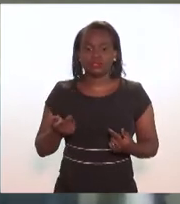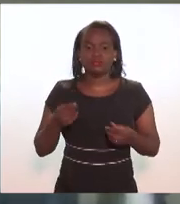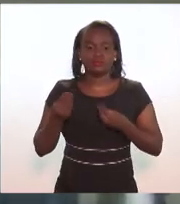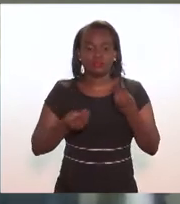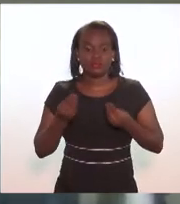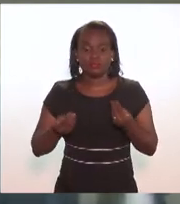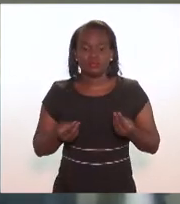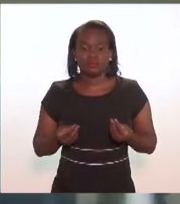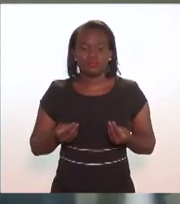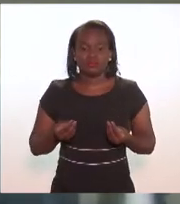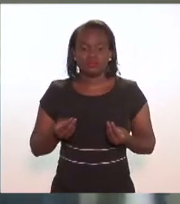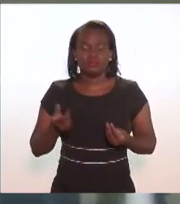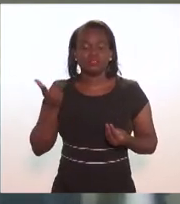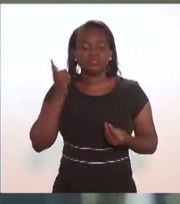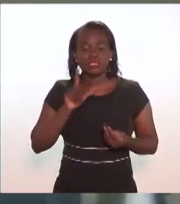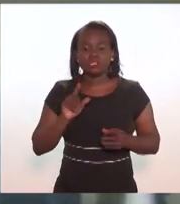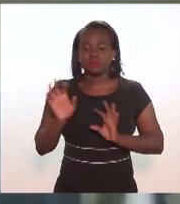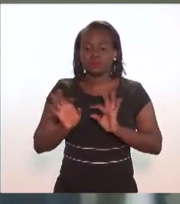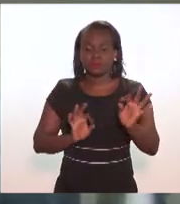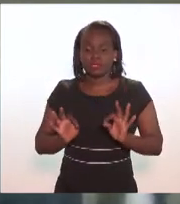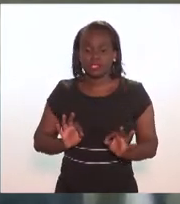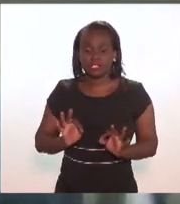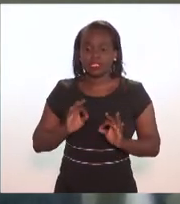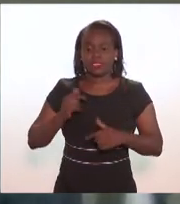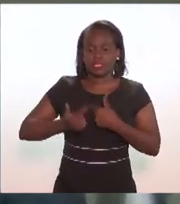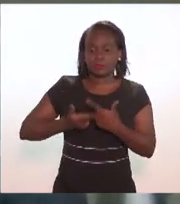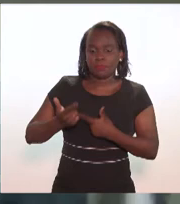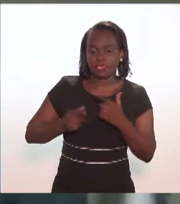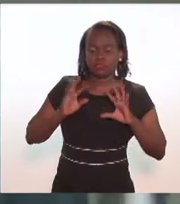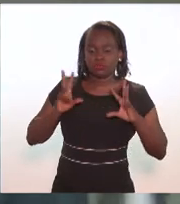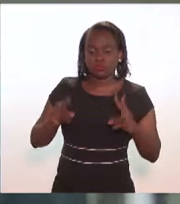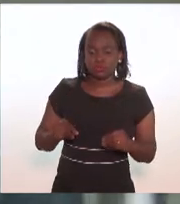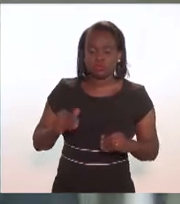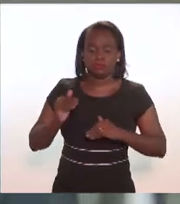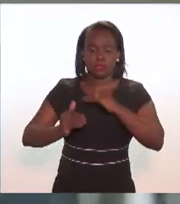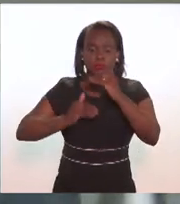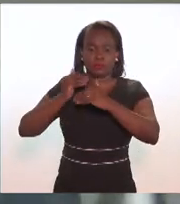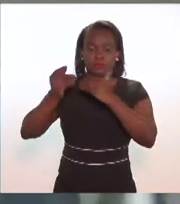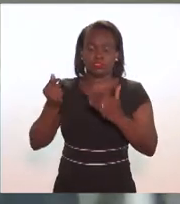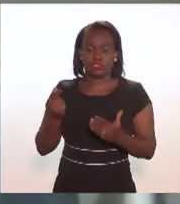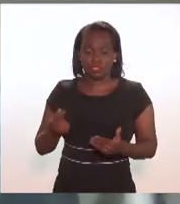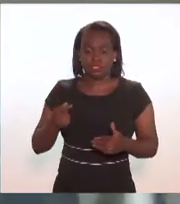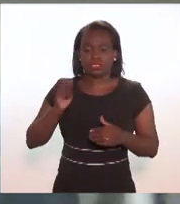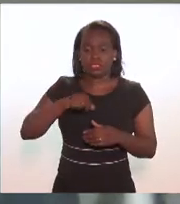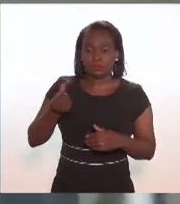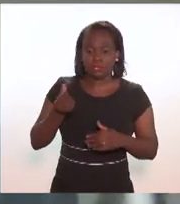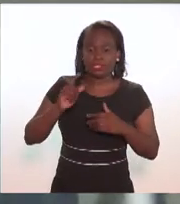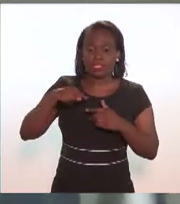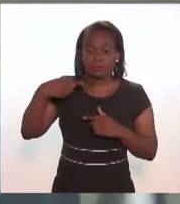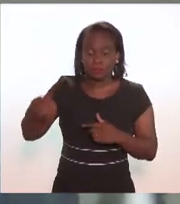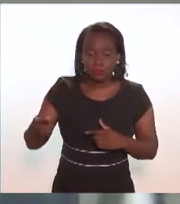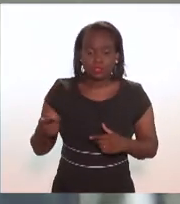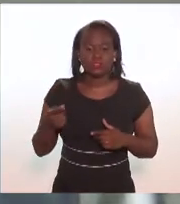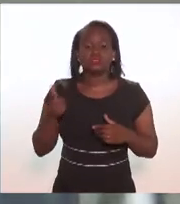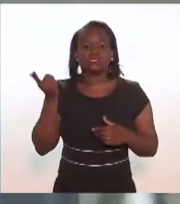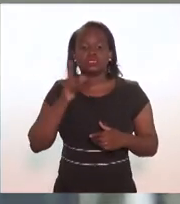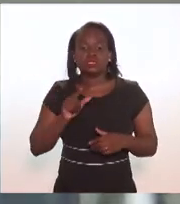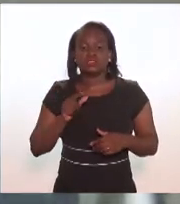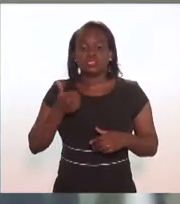conseguiu executar, fazer com que o crescimento da receita no segundo semestre fosse, então,